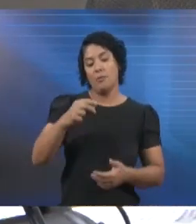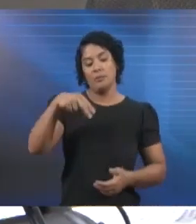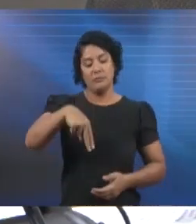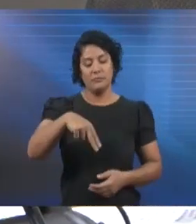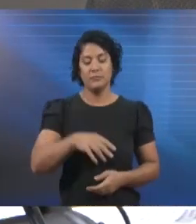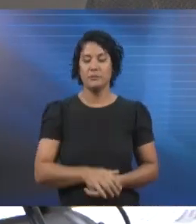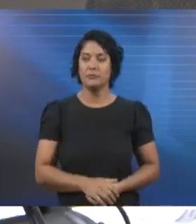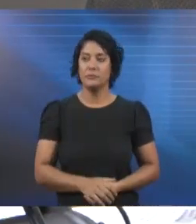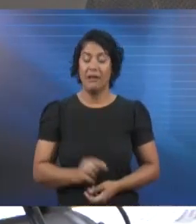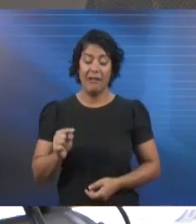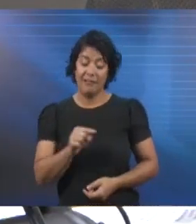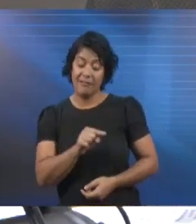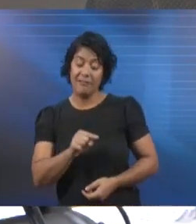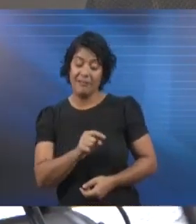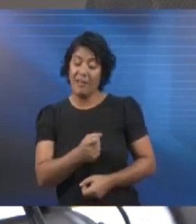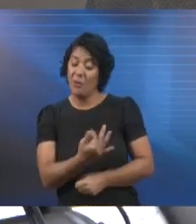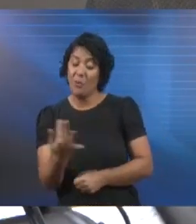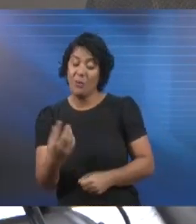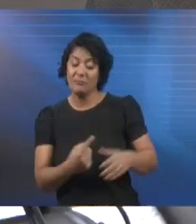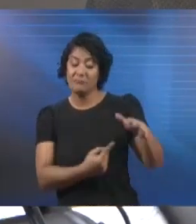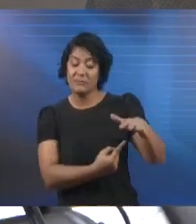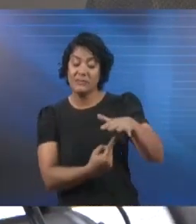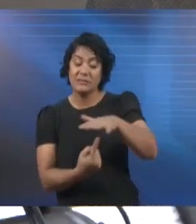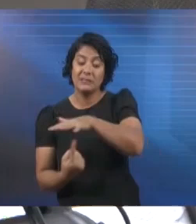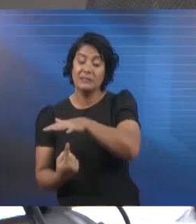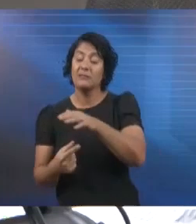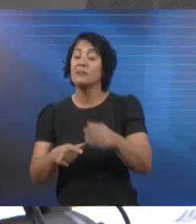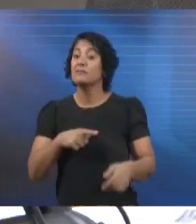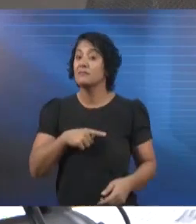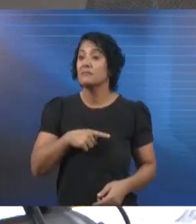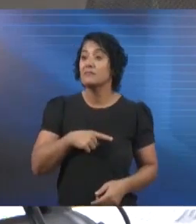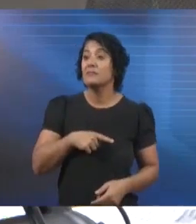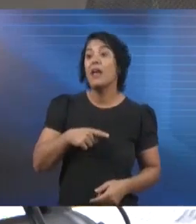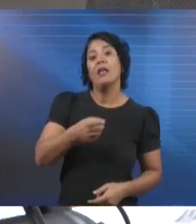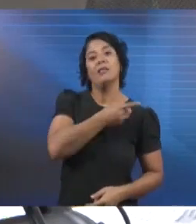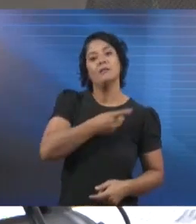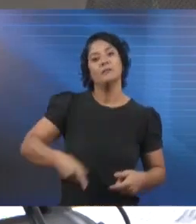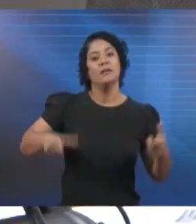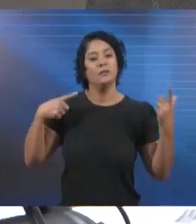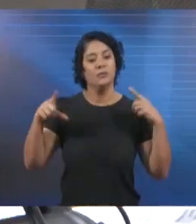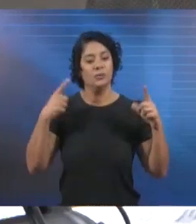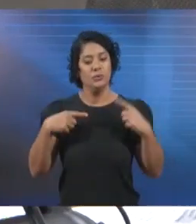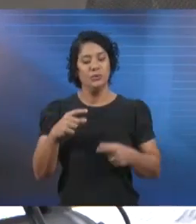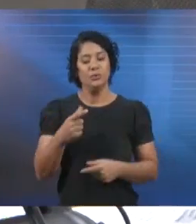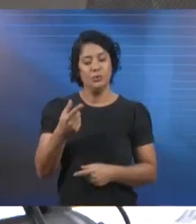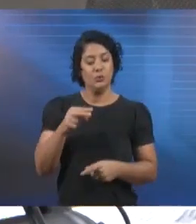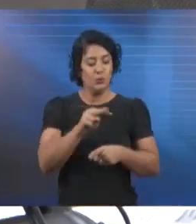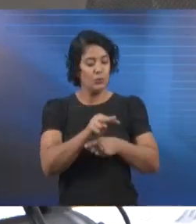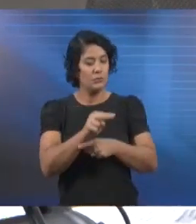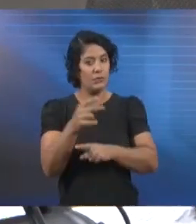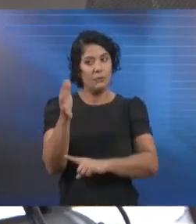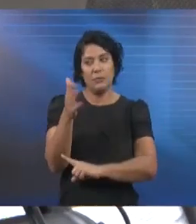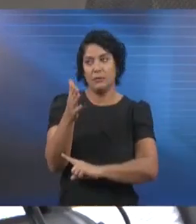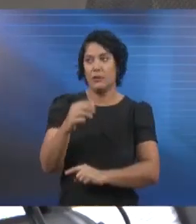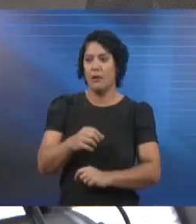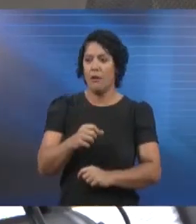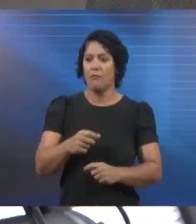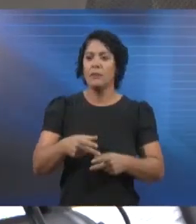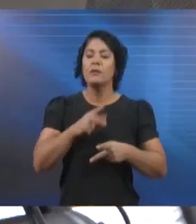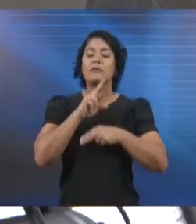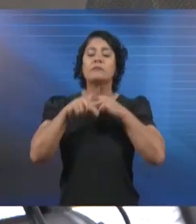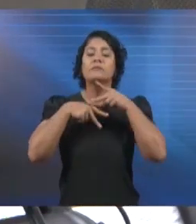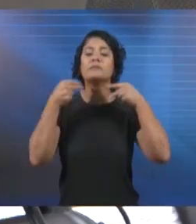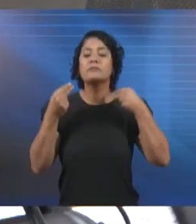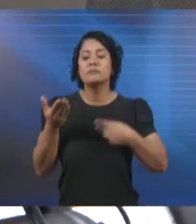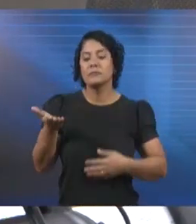ali quantas barracas tem Deputado luí Eduardo vossa excelência que é um defensor dessa Bandeira quantos garções nós temos